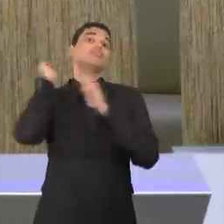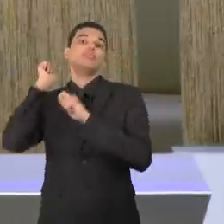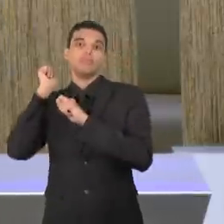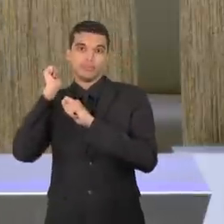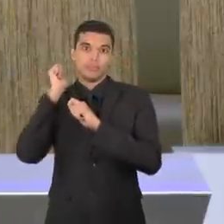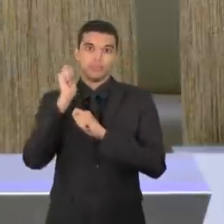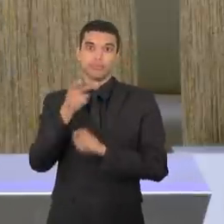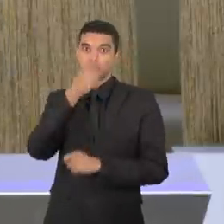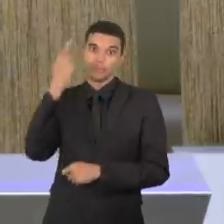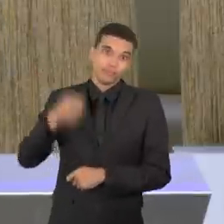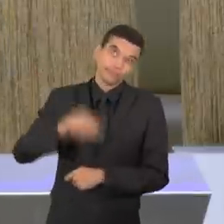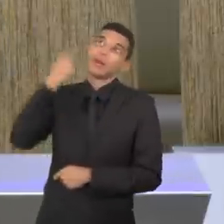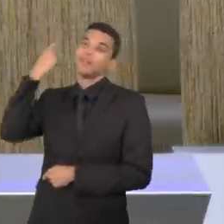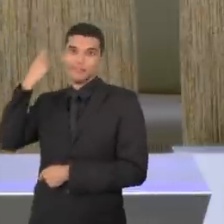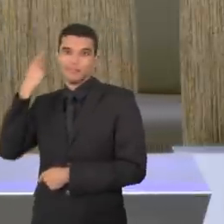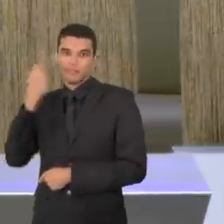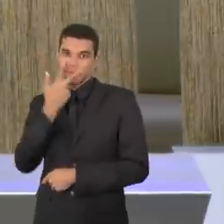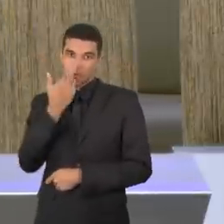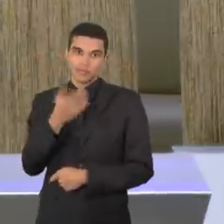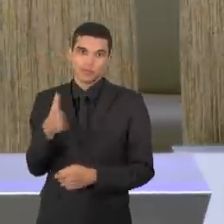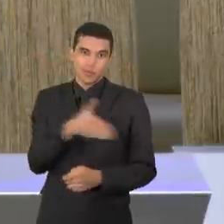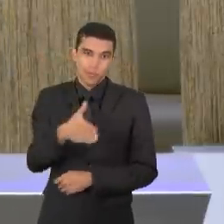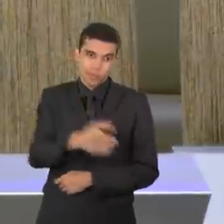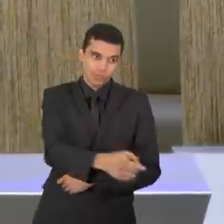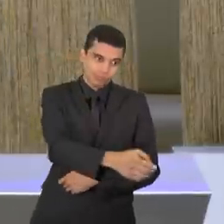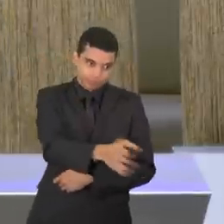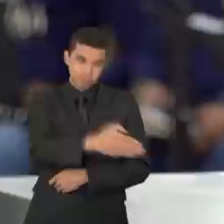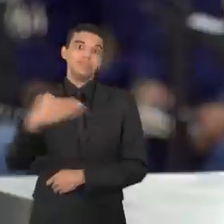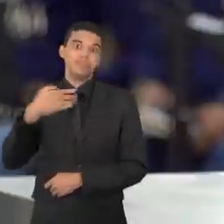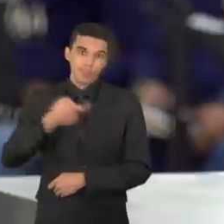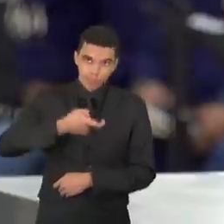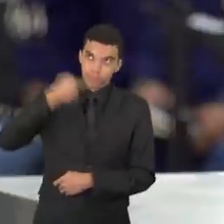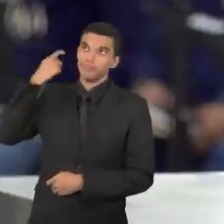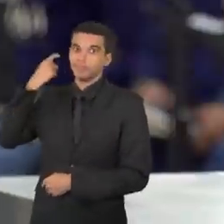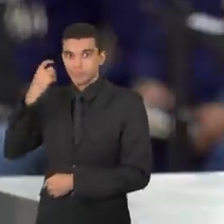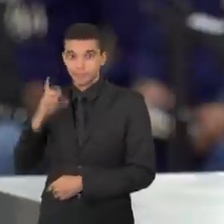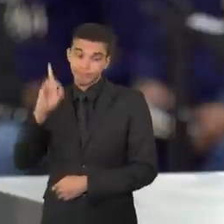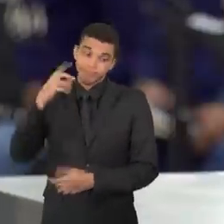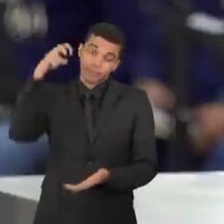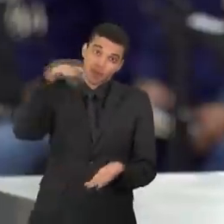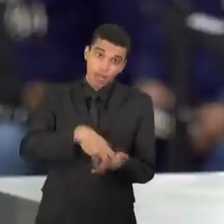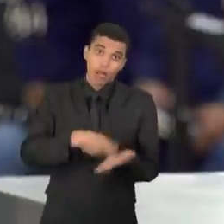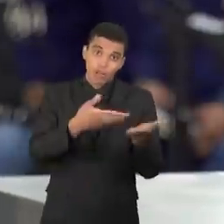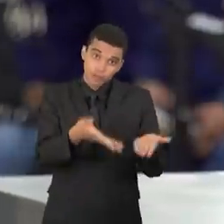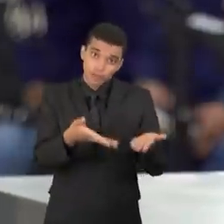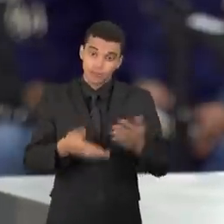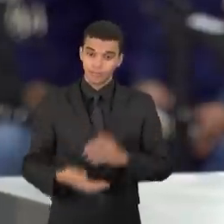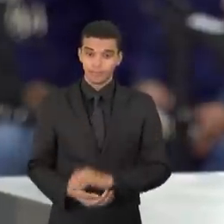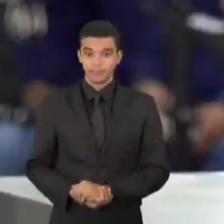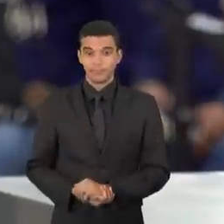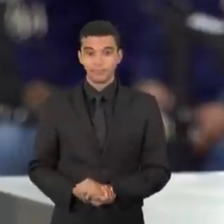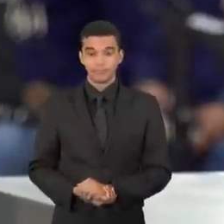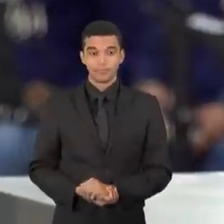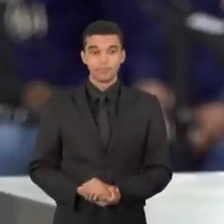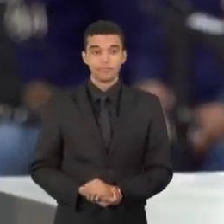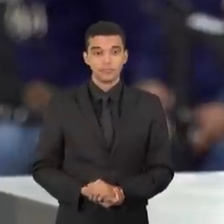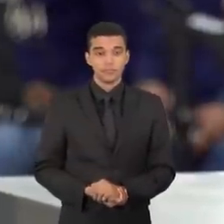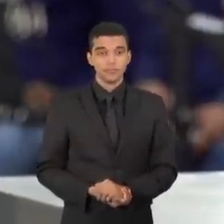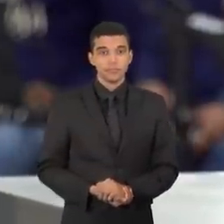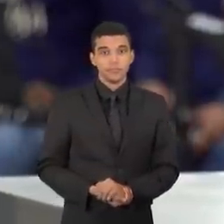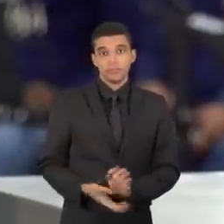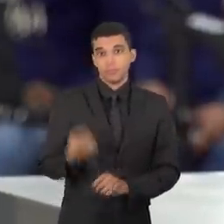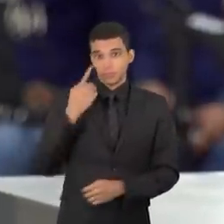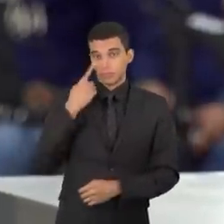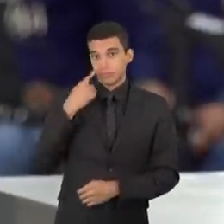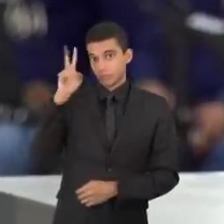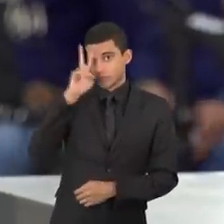8, 9, 10, quando Deus ia destruir Nínive, e os ninivitas